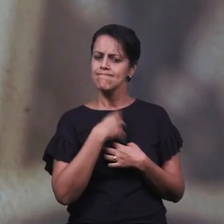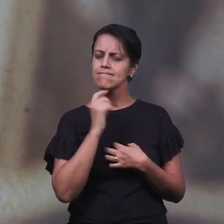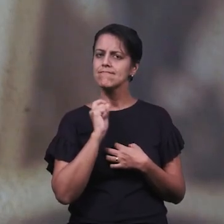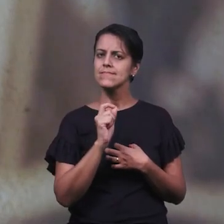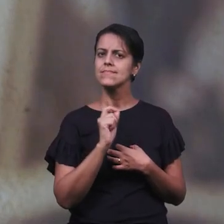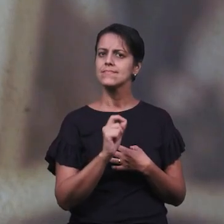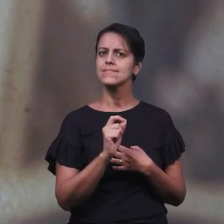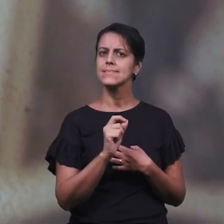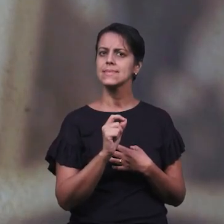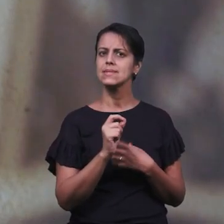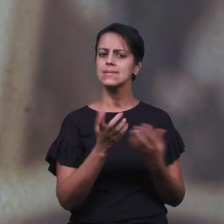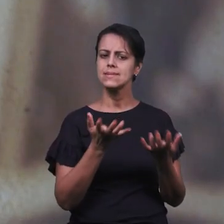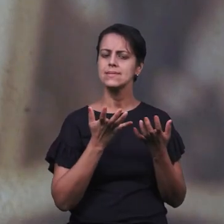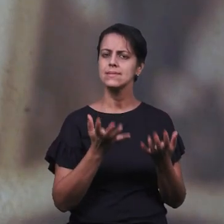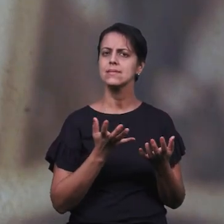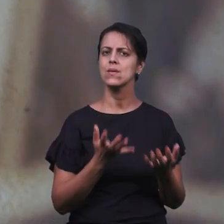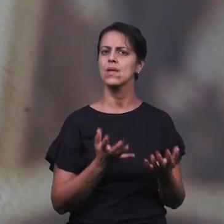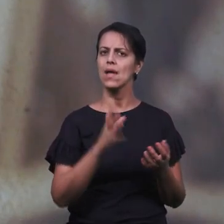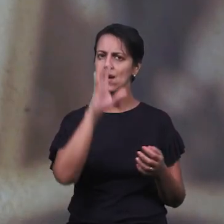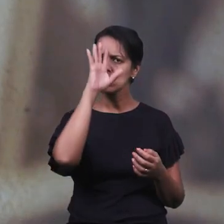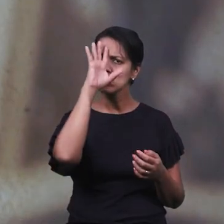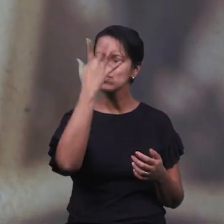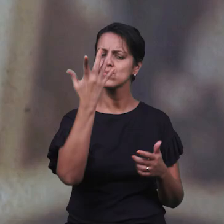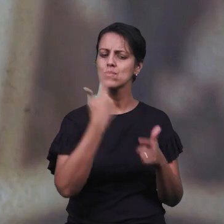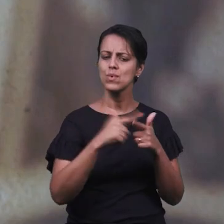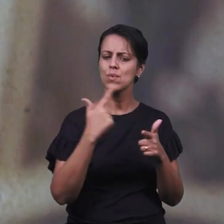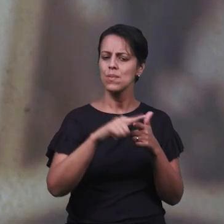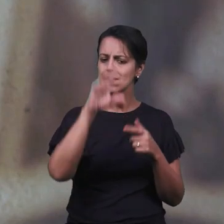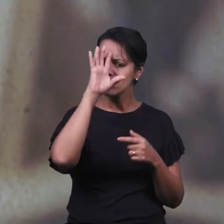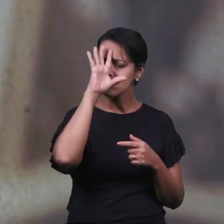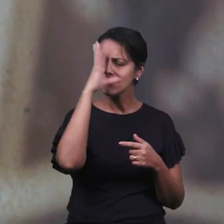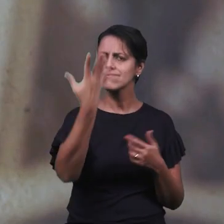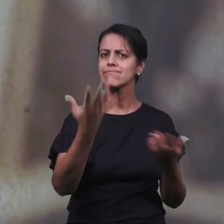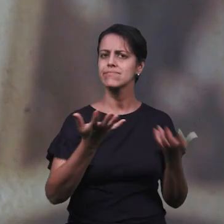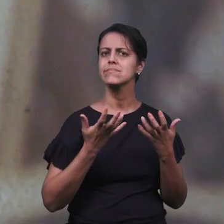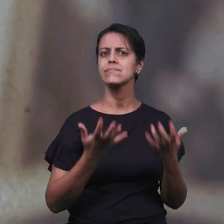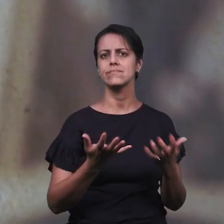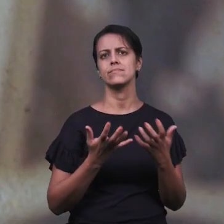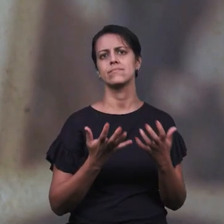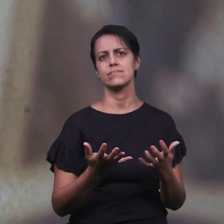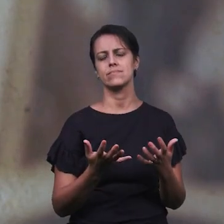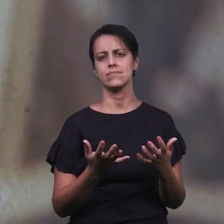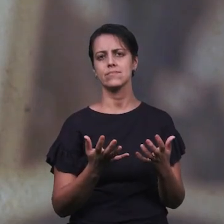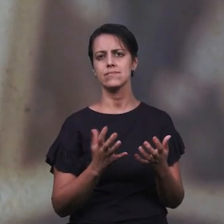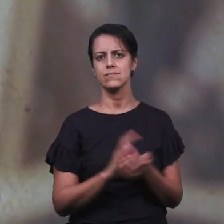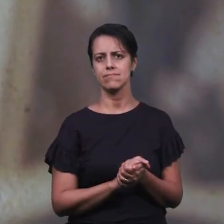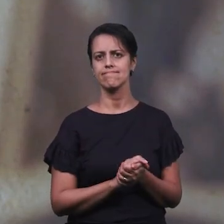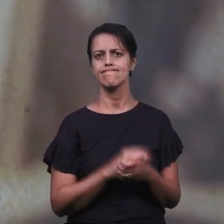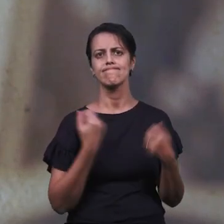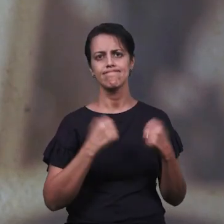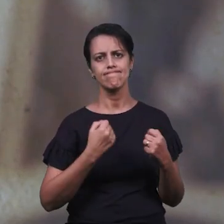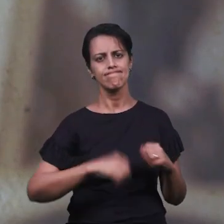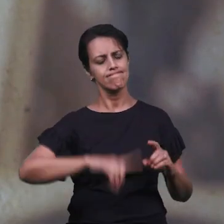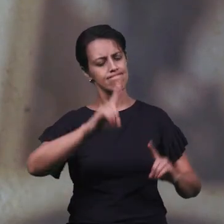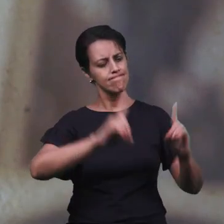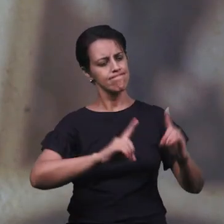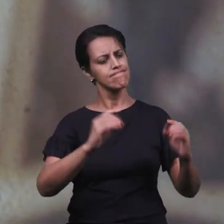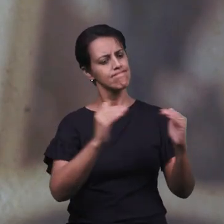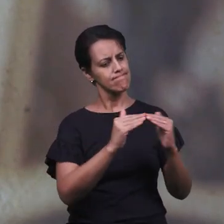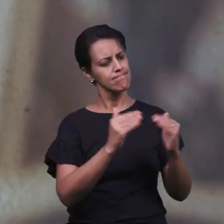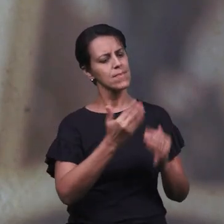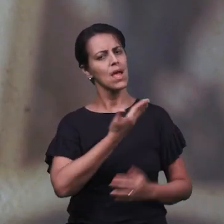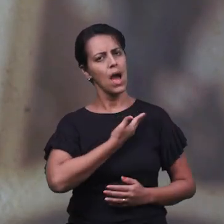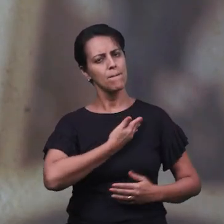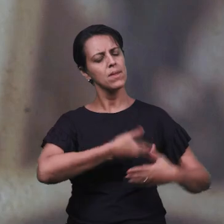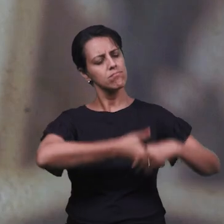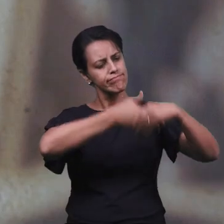de poder dar a solução à questão de forma consensual, de forma amigável,